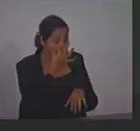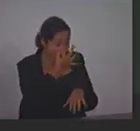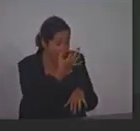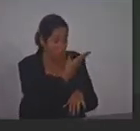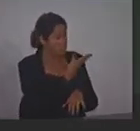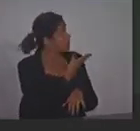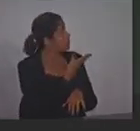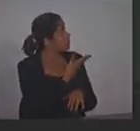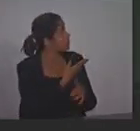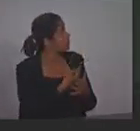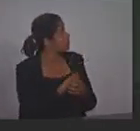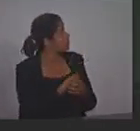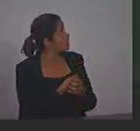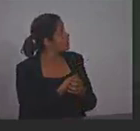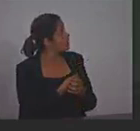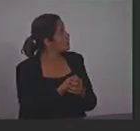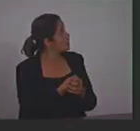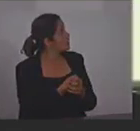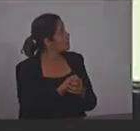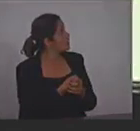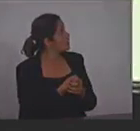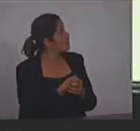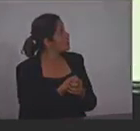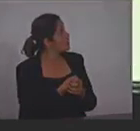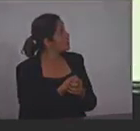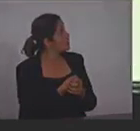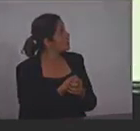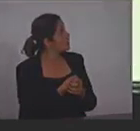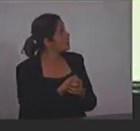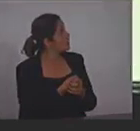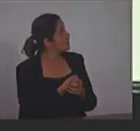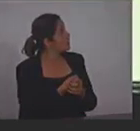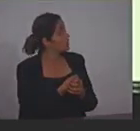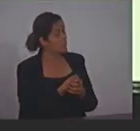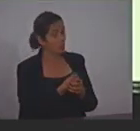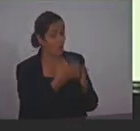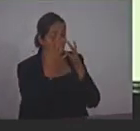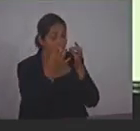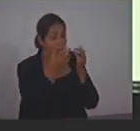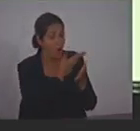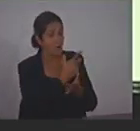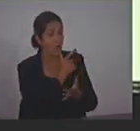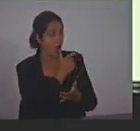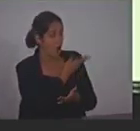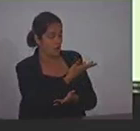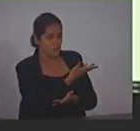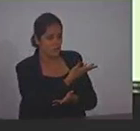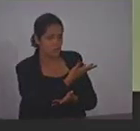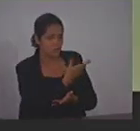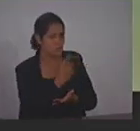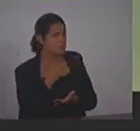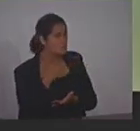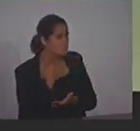aí. Não sei se vai... É um outro vídeo, Thiago. Isso aí é questão da água que nem para o meu pior inimigo eu desejo nadar nessa piscina